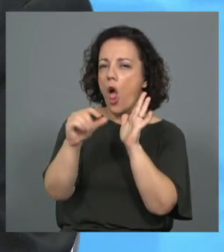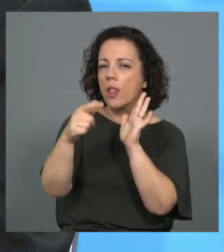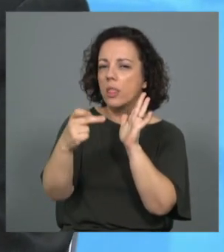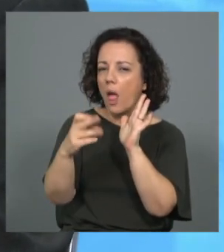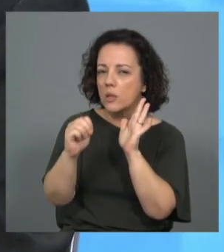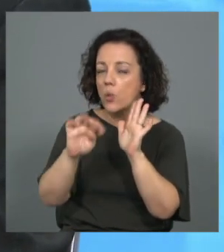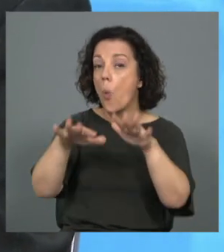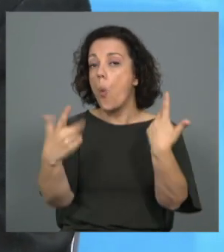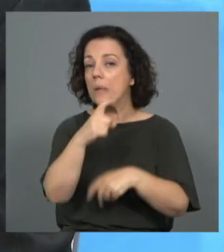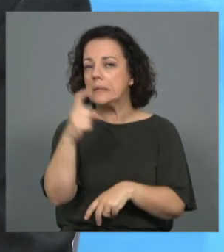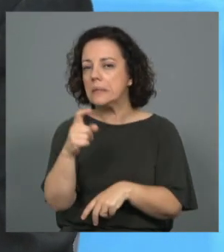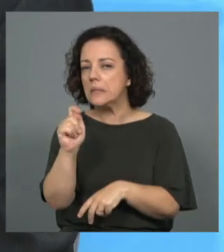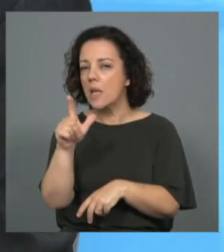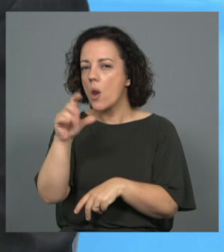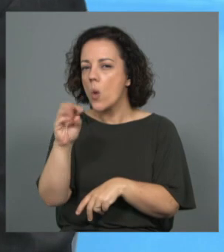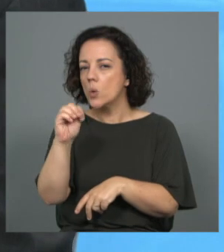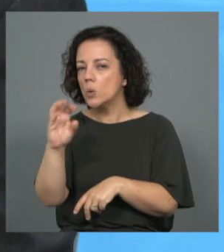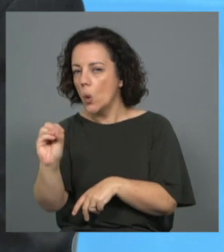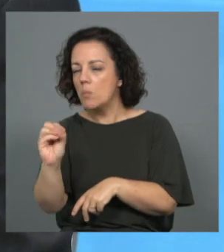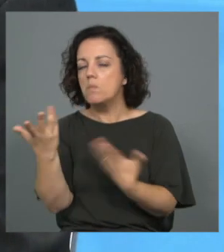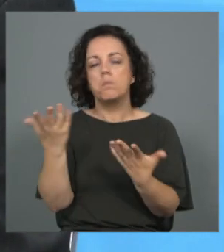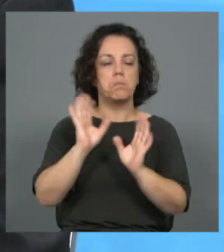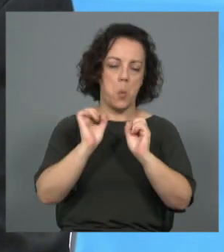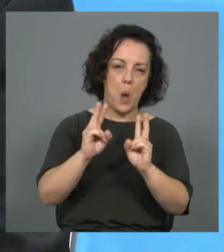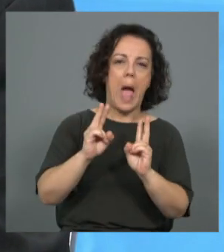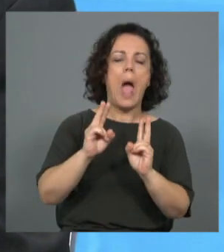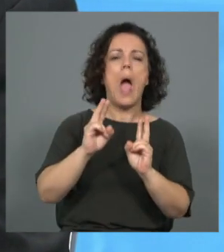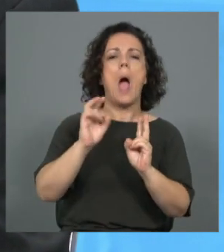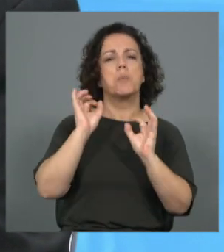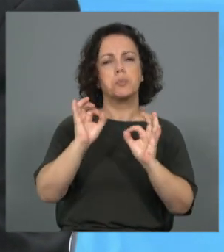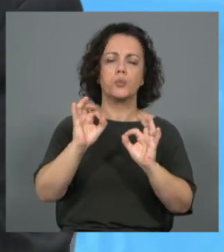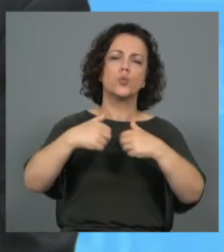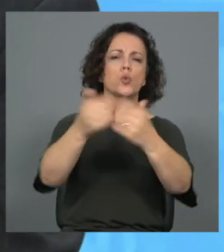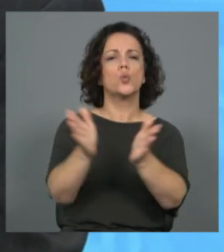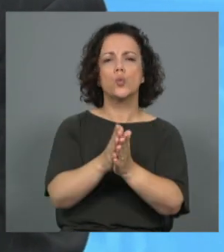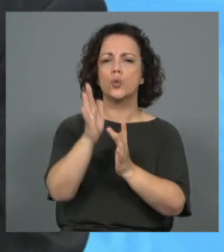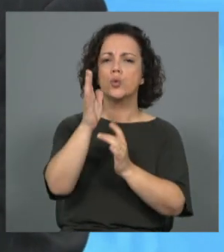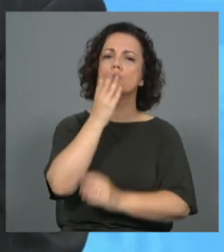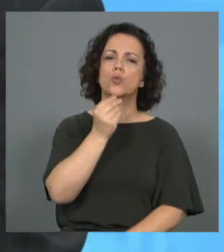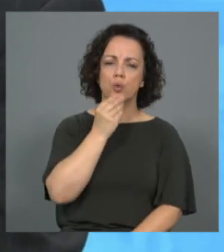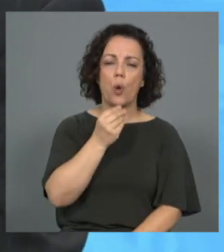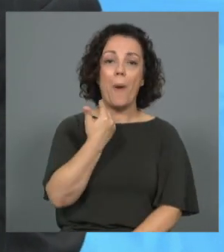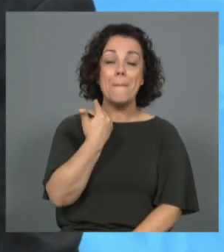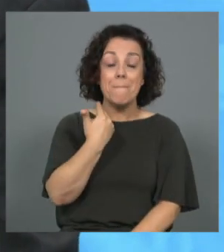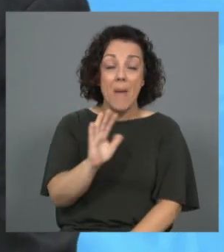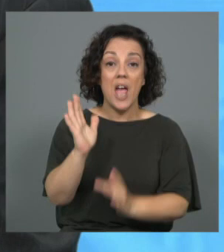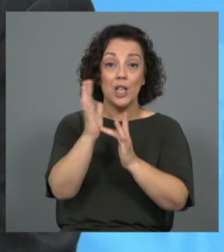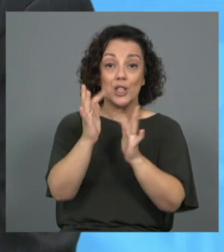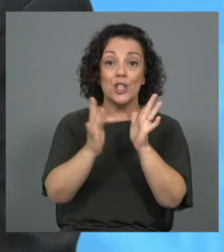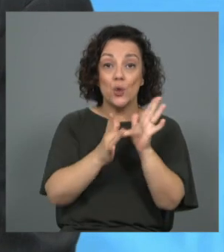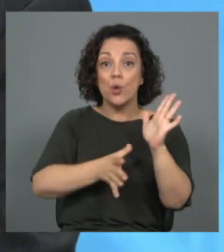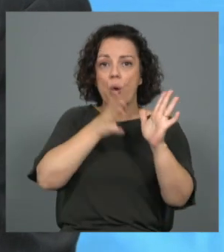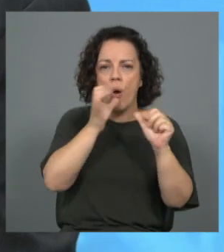Portanto, todos seriam judeus, mas a mensagem de Jesus vai atraindo pessoas de fora do